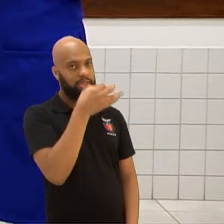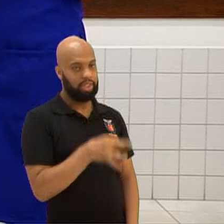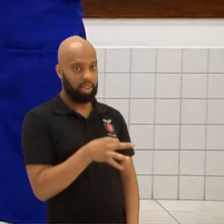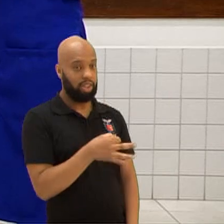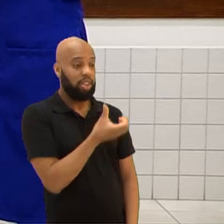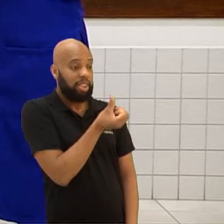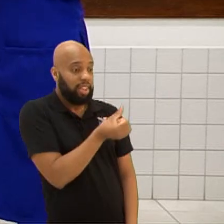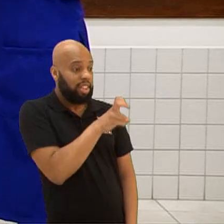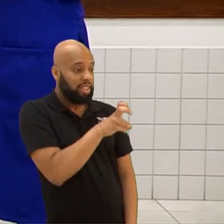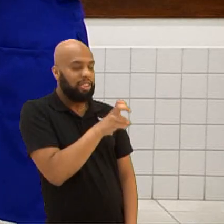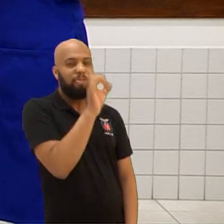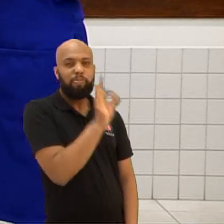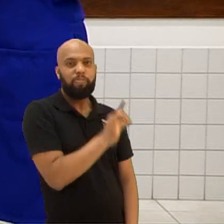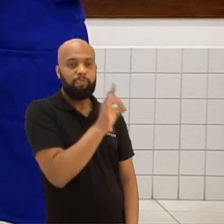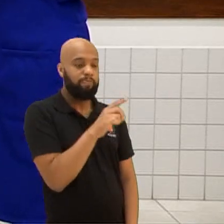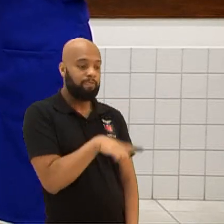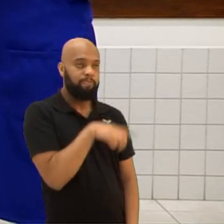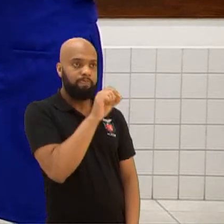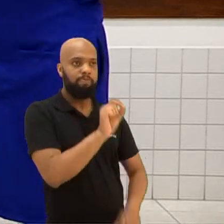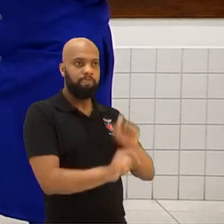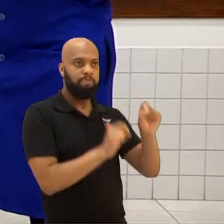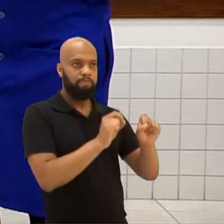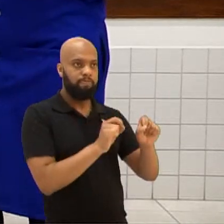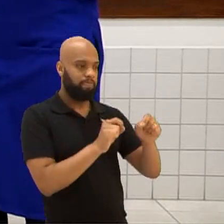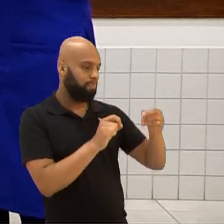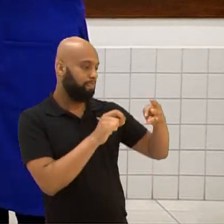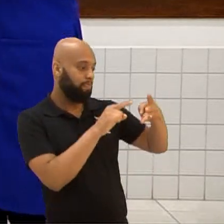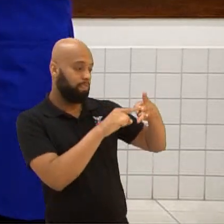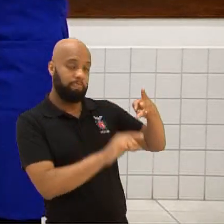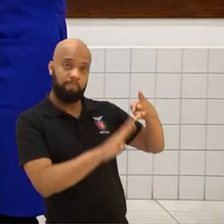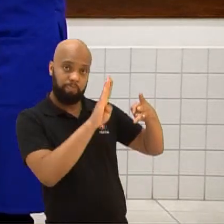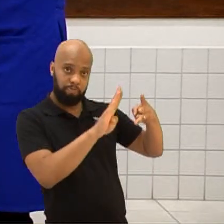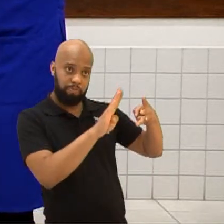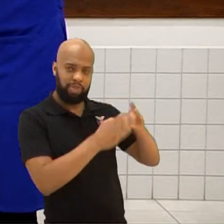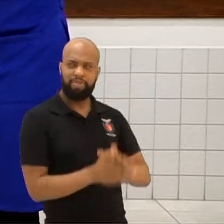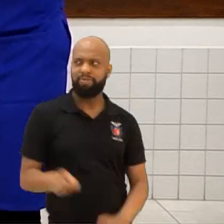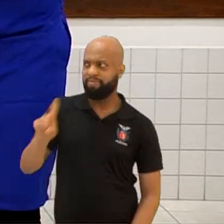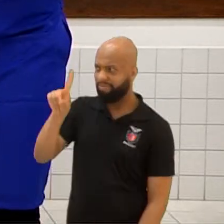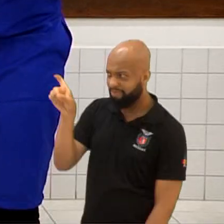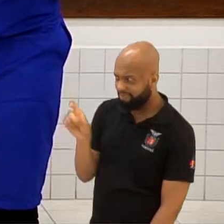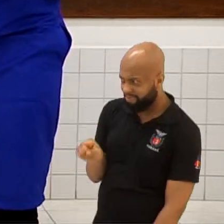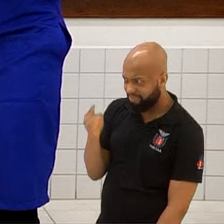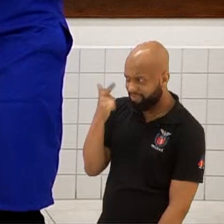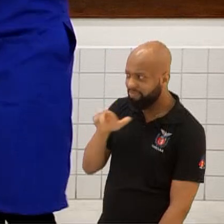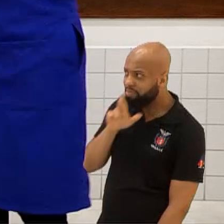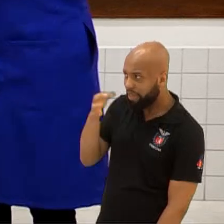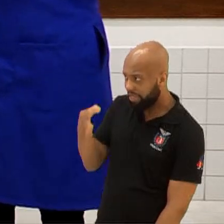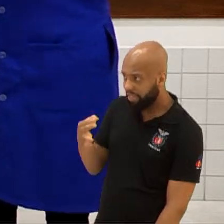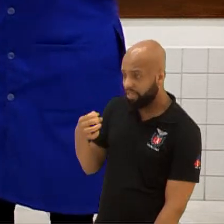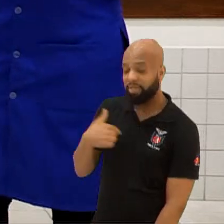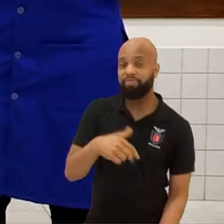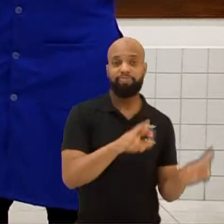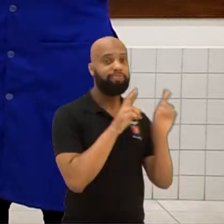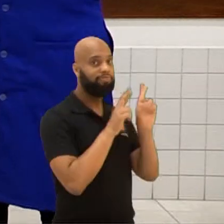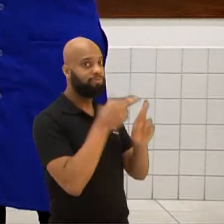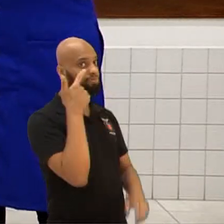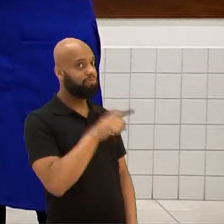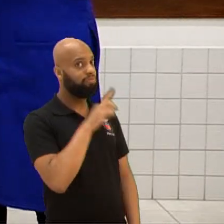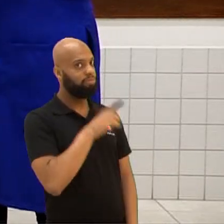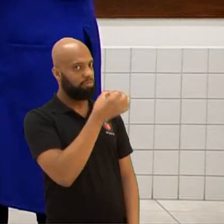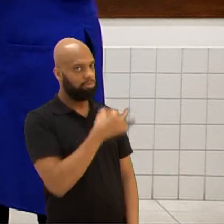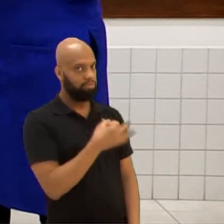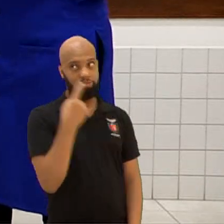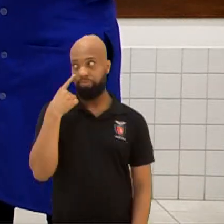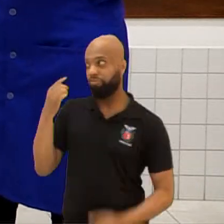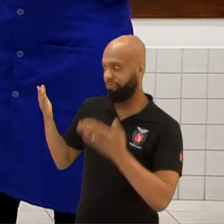65% dos alunos escolheram a alternativa B. Muito bem. Será que eles acertaram, professor? Esperamos que sim, né, Vamos Suelen? Dar uma olhada